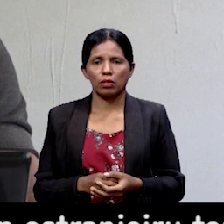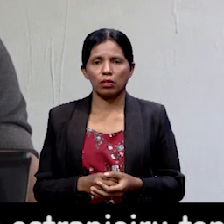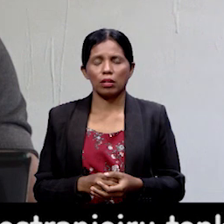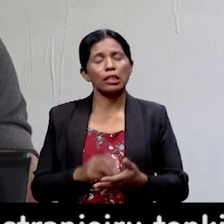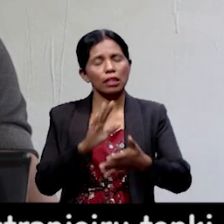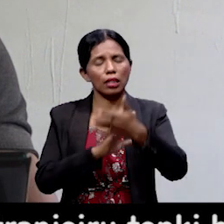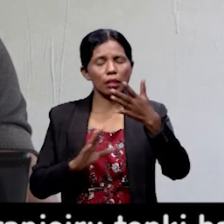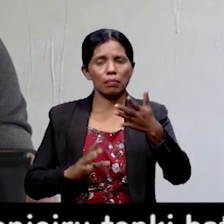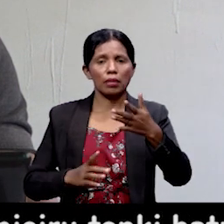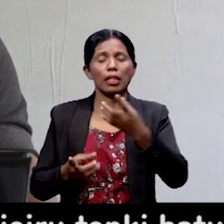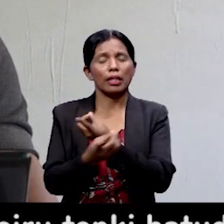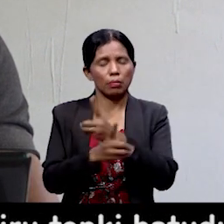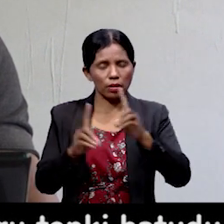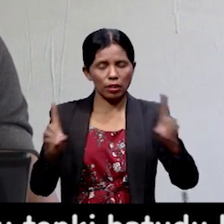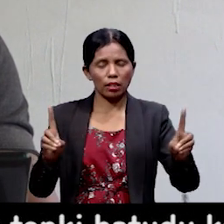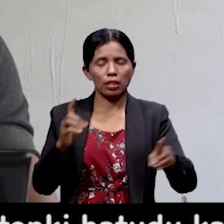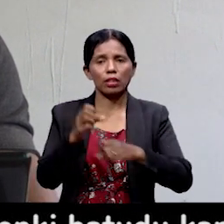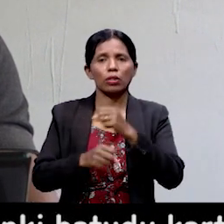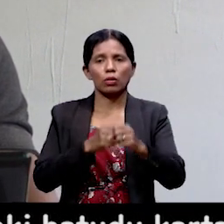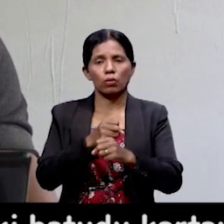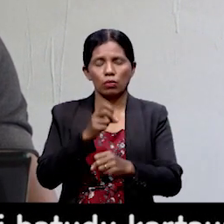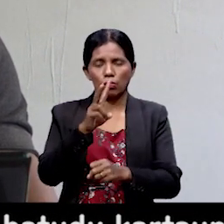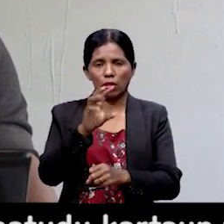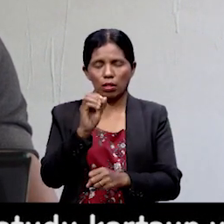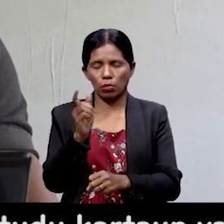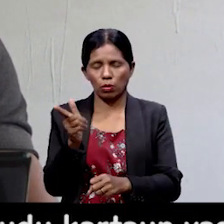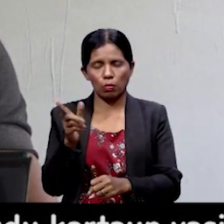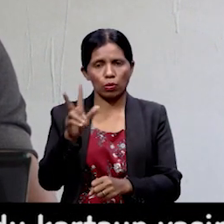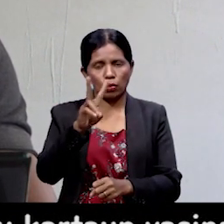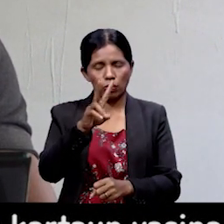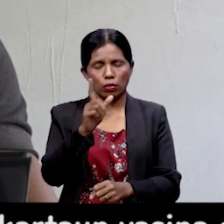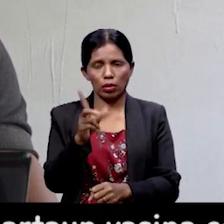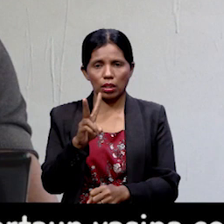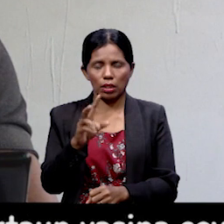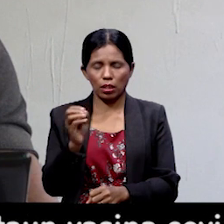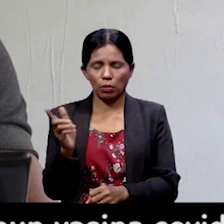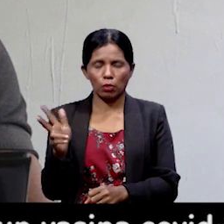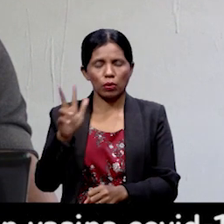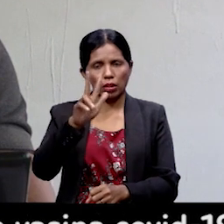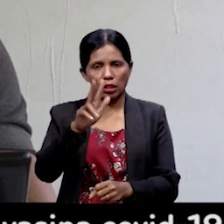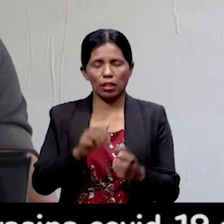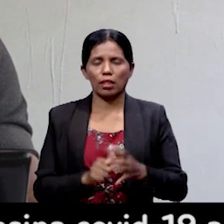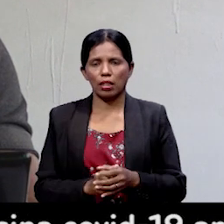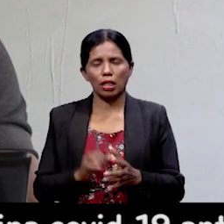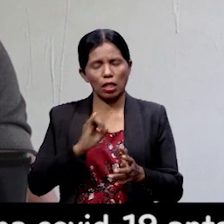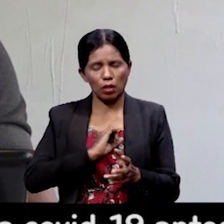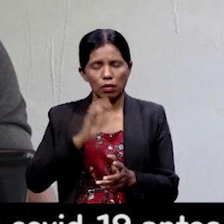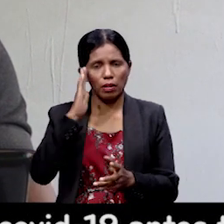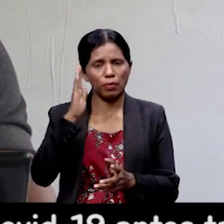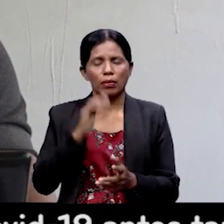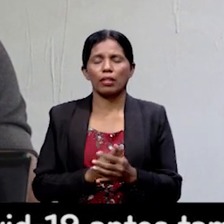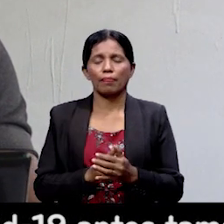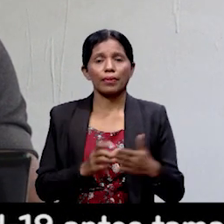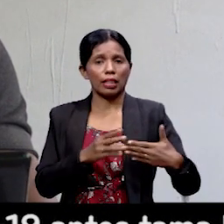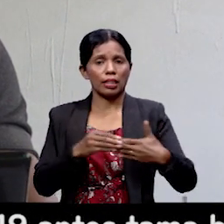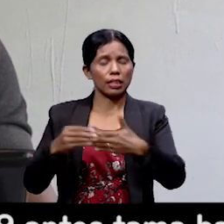ba ano 2022 ou ano 2023. Aí da ne. Nai ulun sira tem que